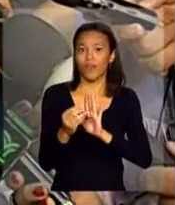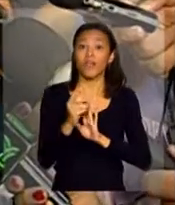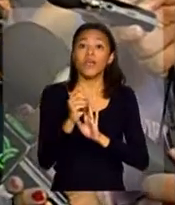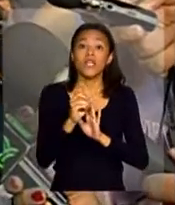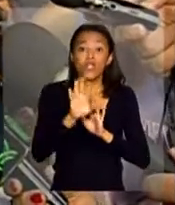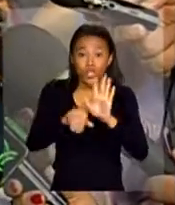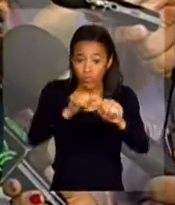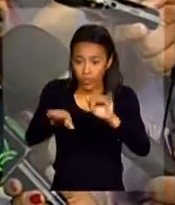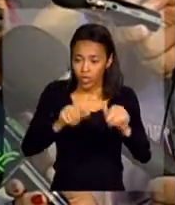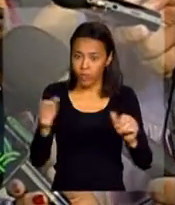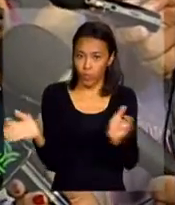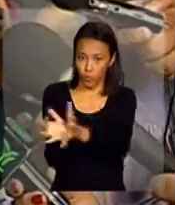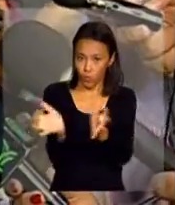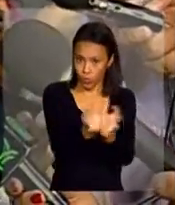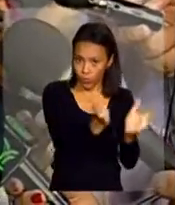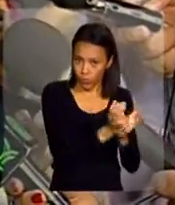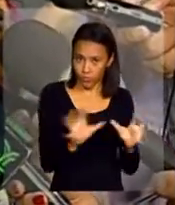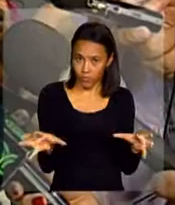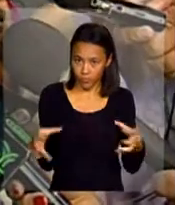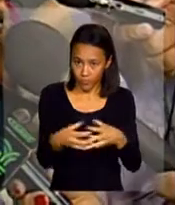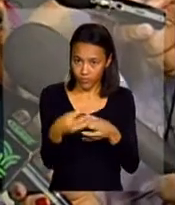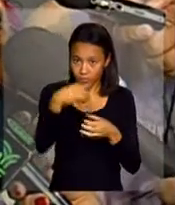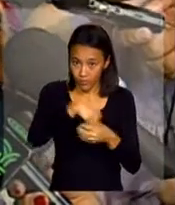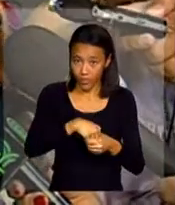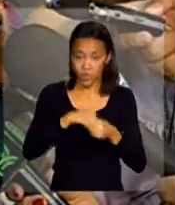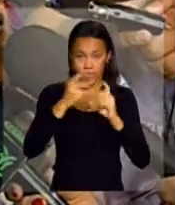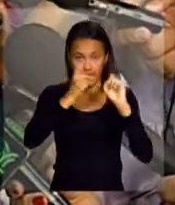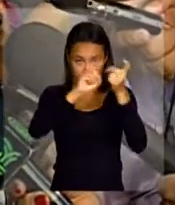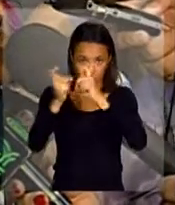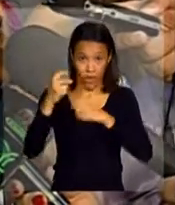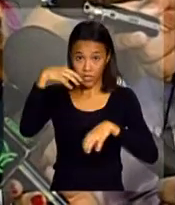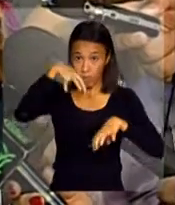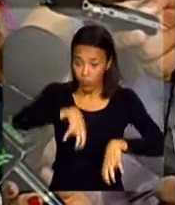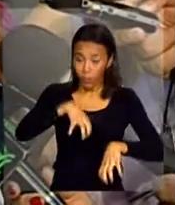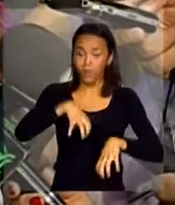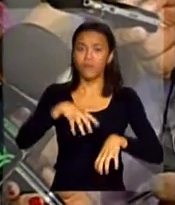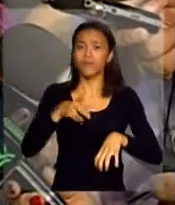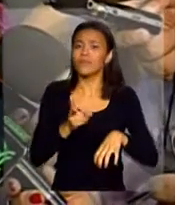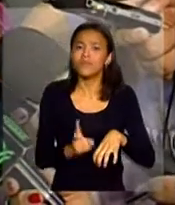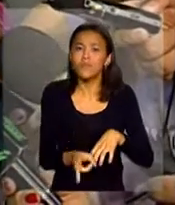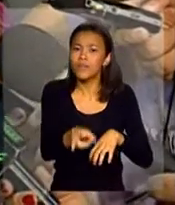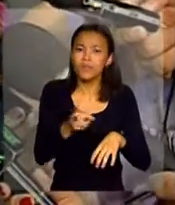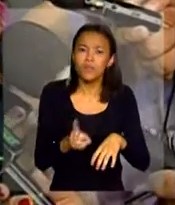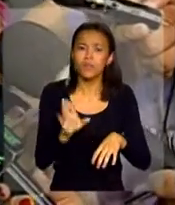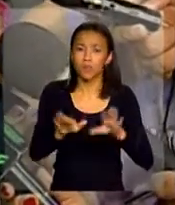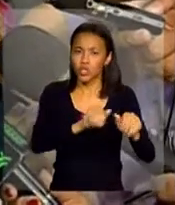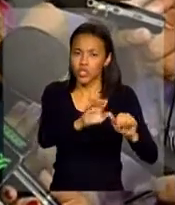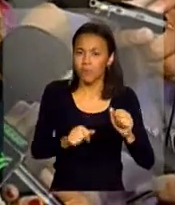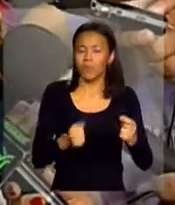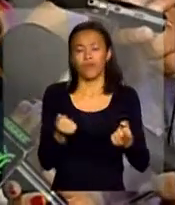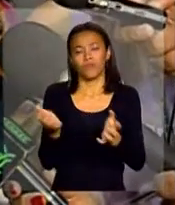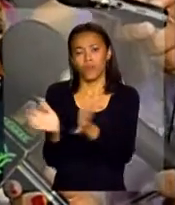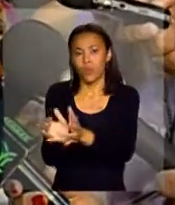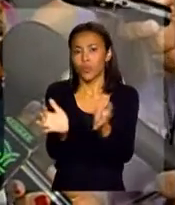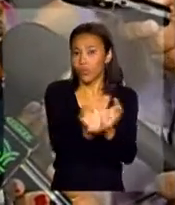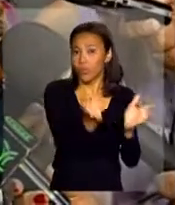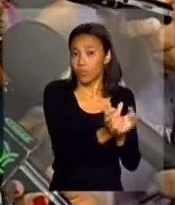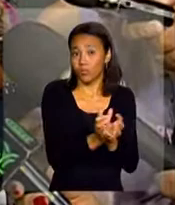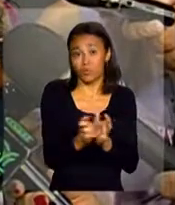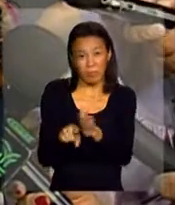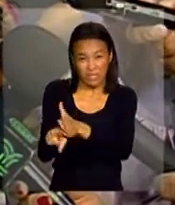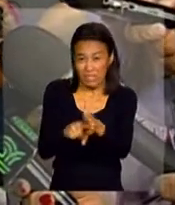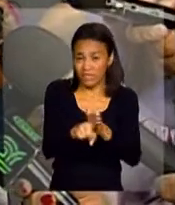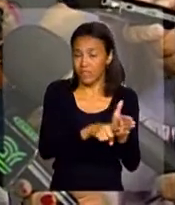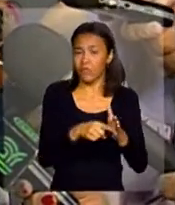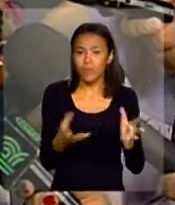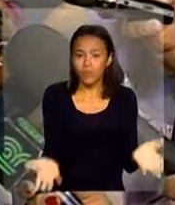as entidades, não reproduziremos debate de Congresso, etc. O Congresso é o Congresso, mas estamos chamando as entidades, instituições ambientais, científicas, todas